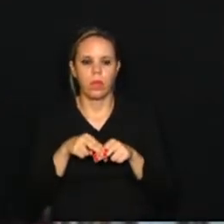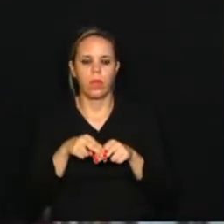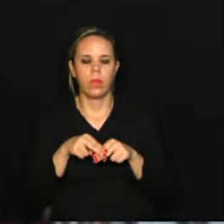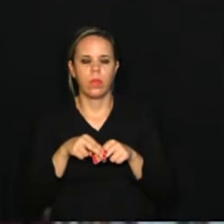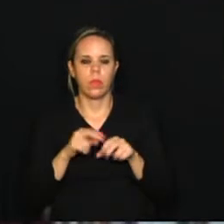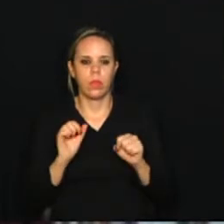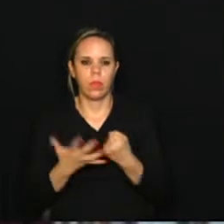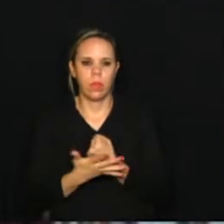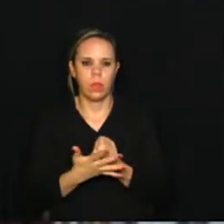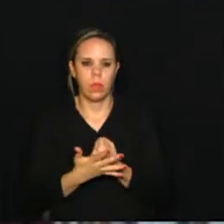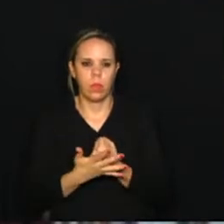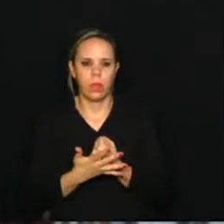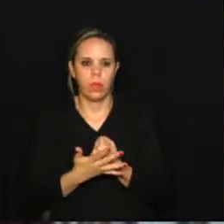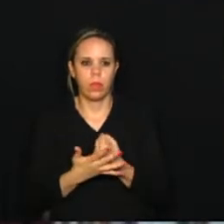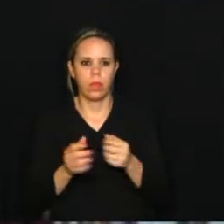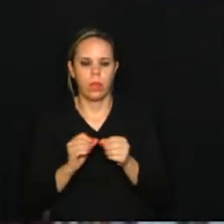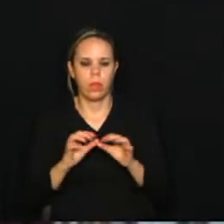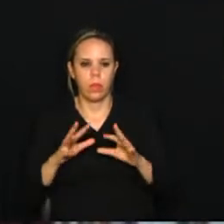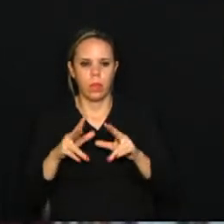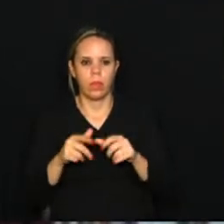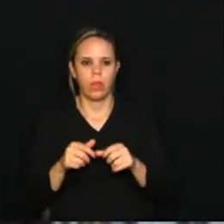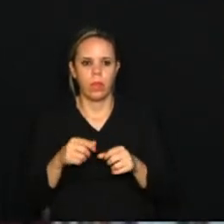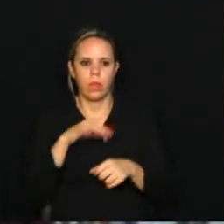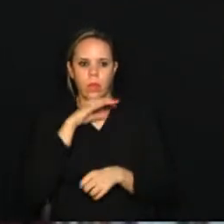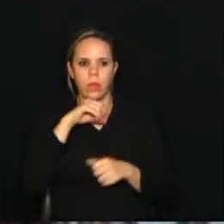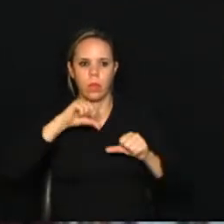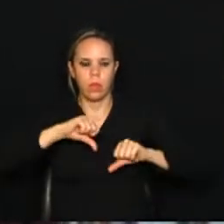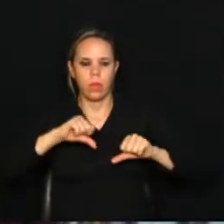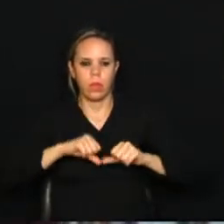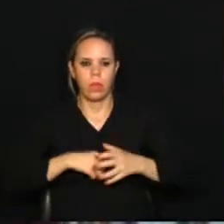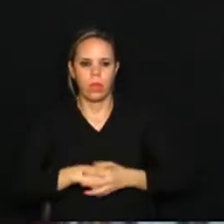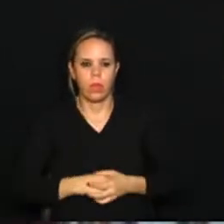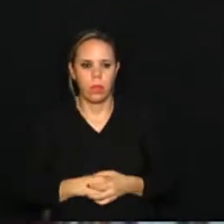pela pandemia, que foram todas muito ruins.